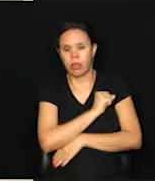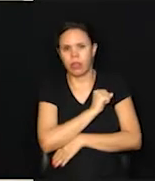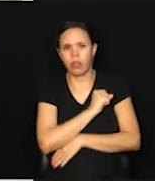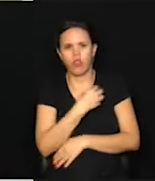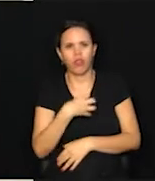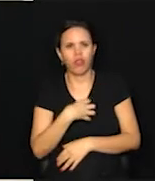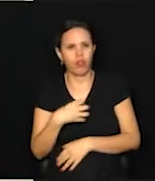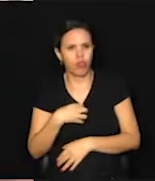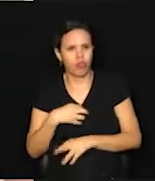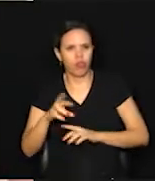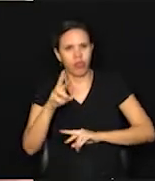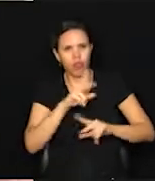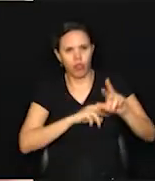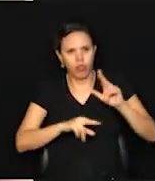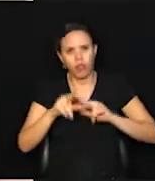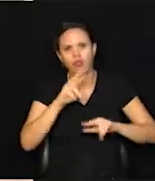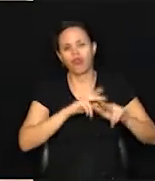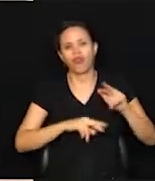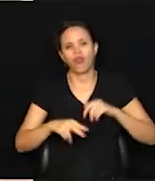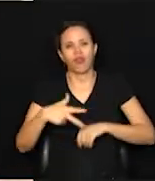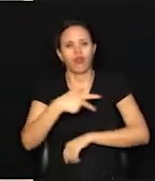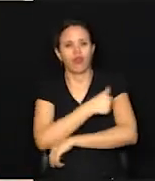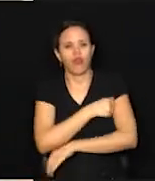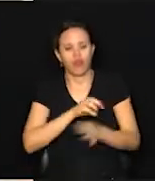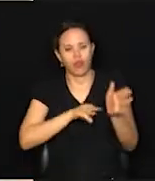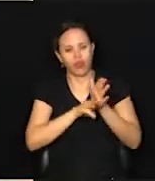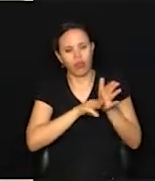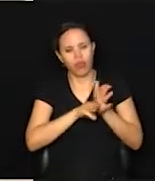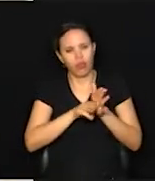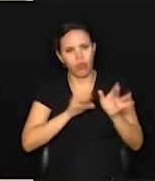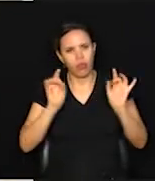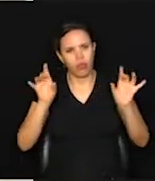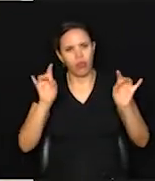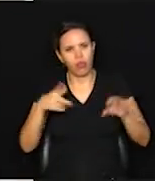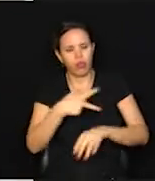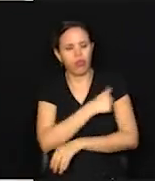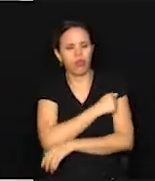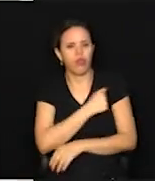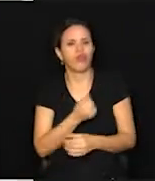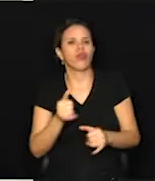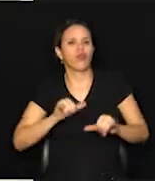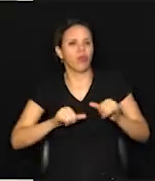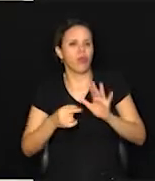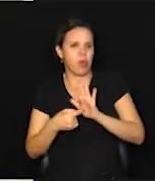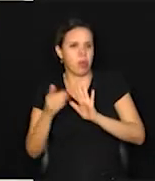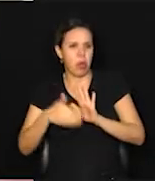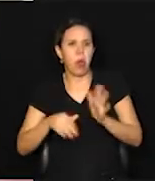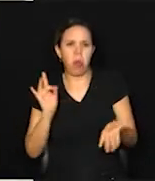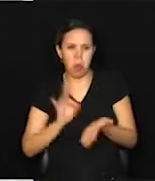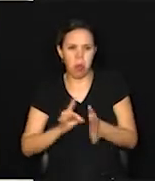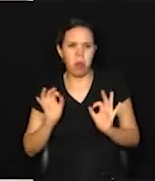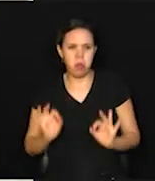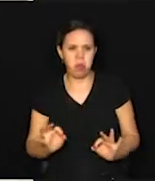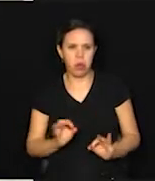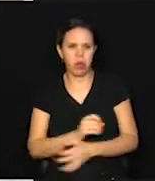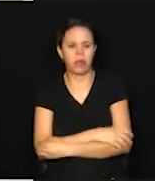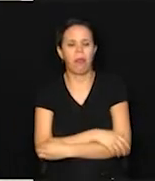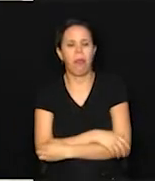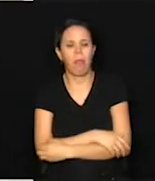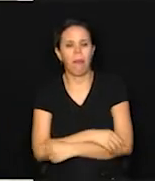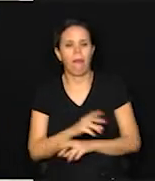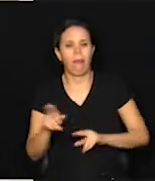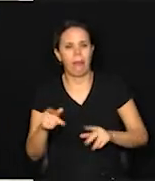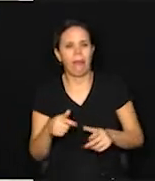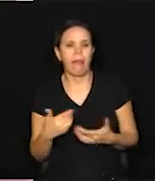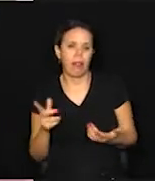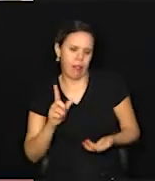formas distintas com que usam métodos distintos de vacinas e que se mostram efetivas de formas